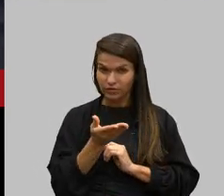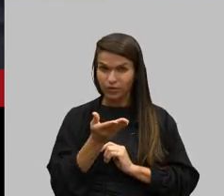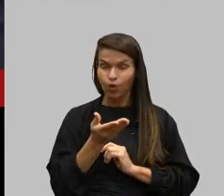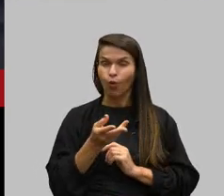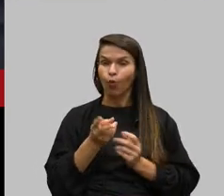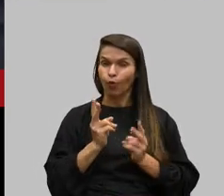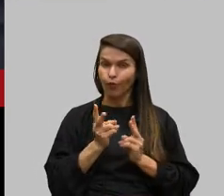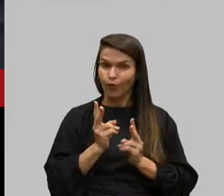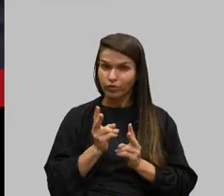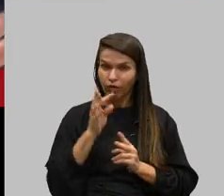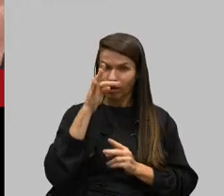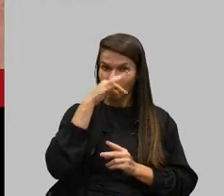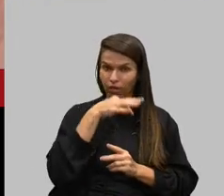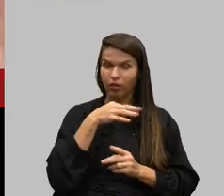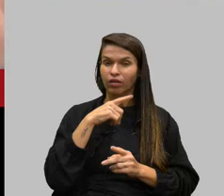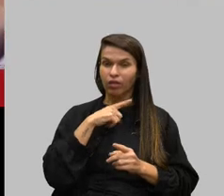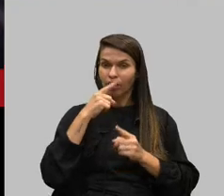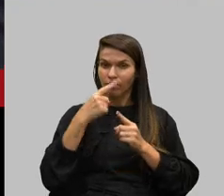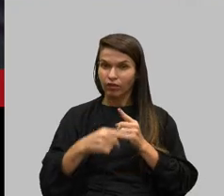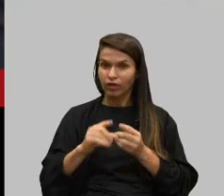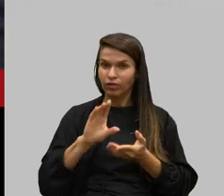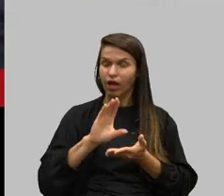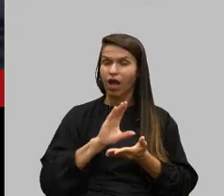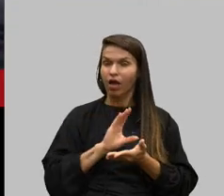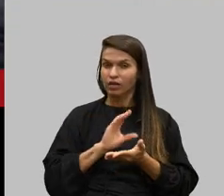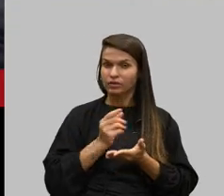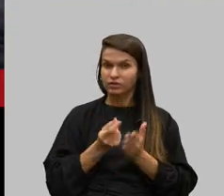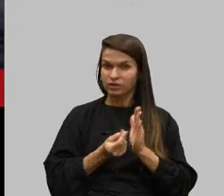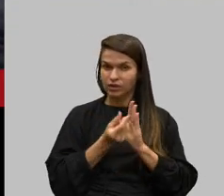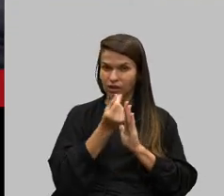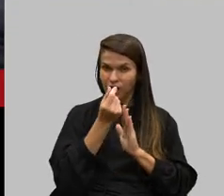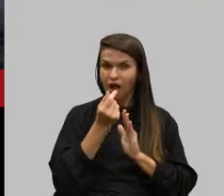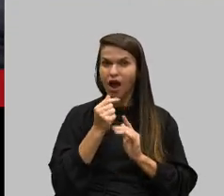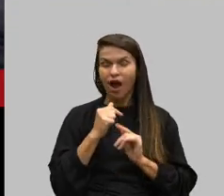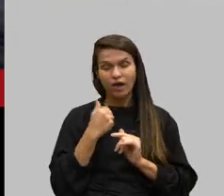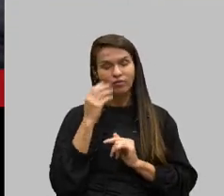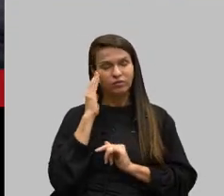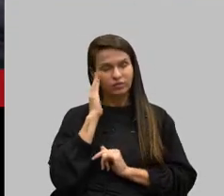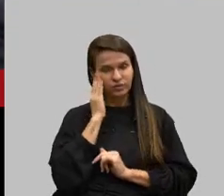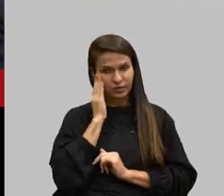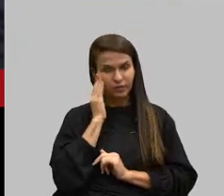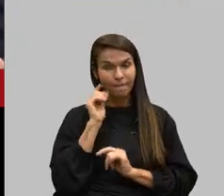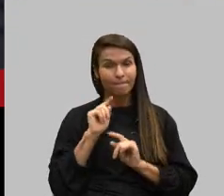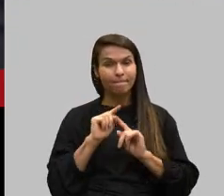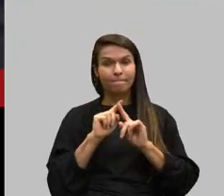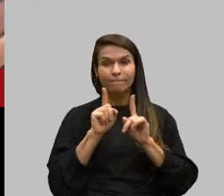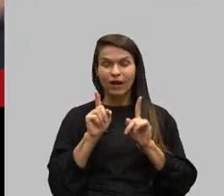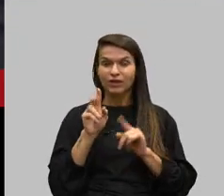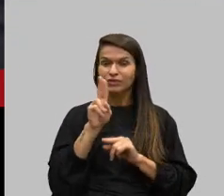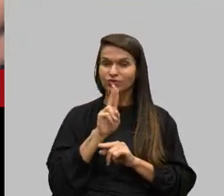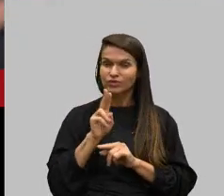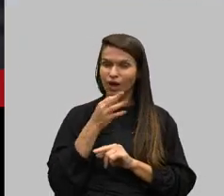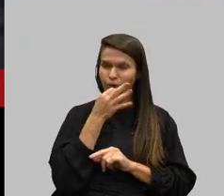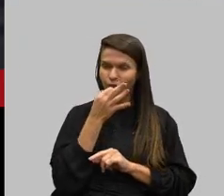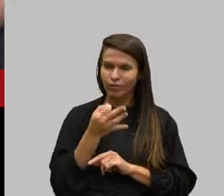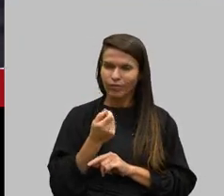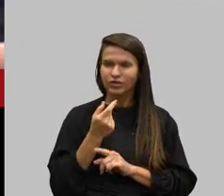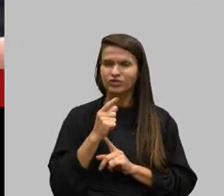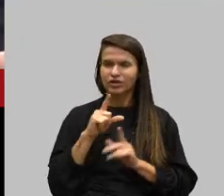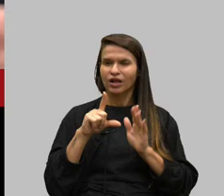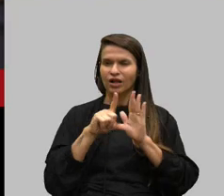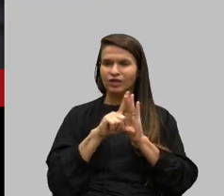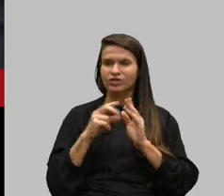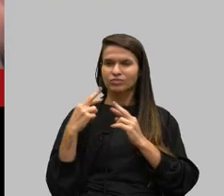Teca que ele tem impedimento financeiro Aí eu vou até entender mas usar o argumento de lei de respons